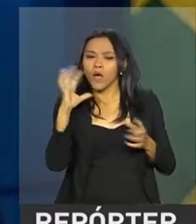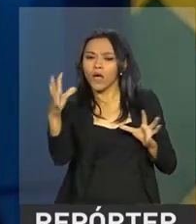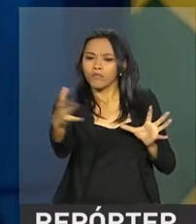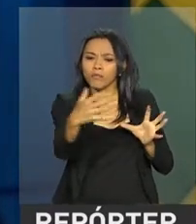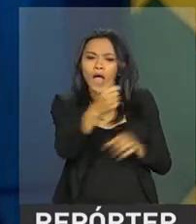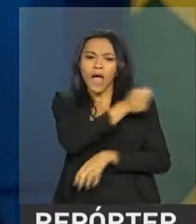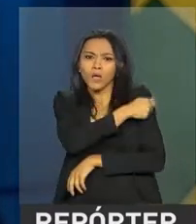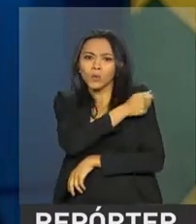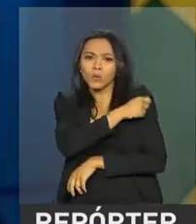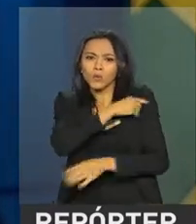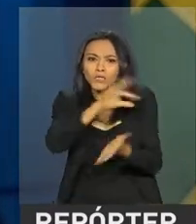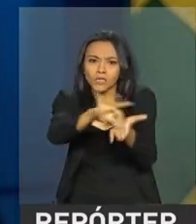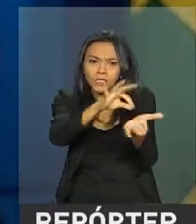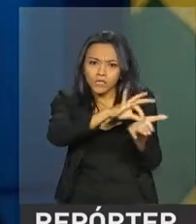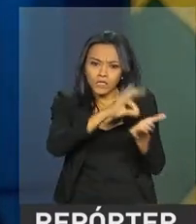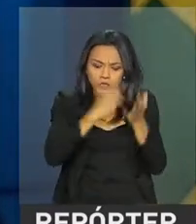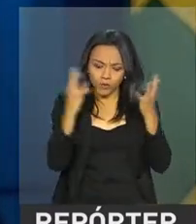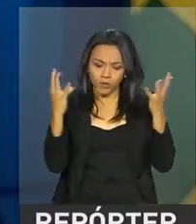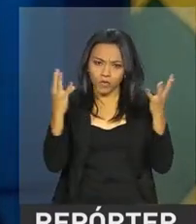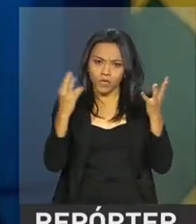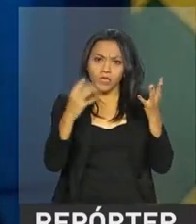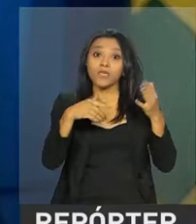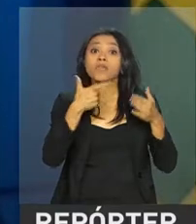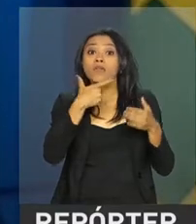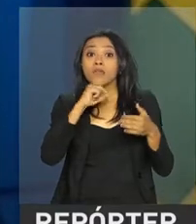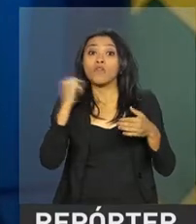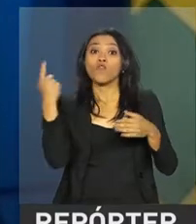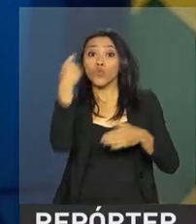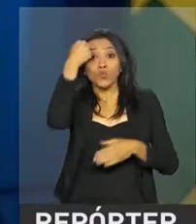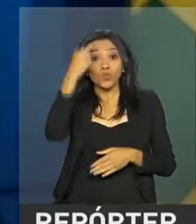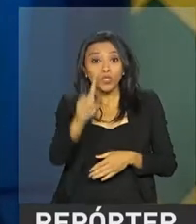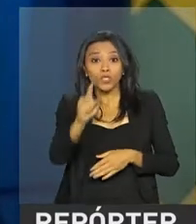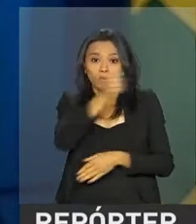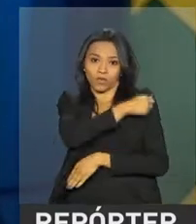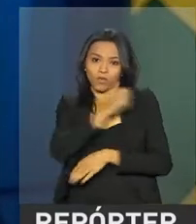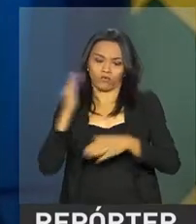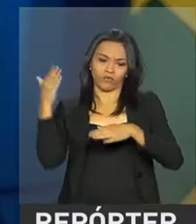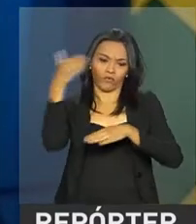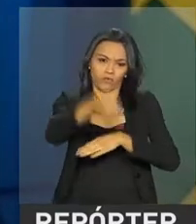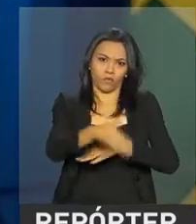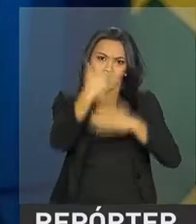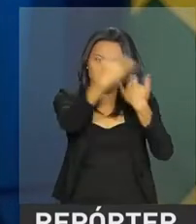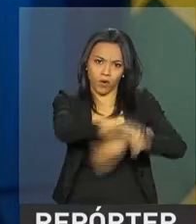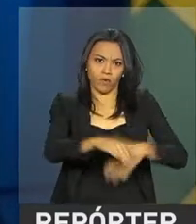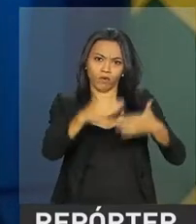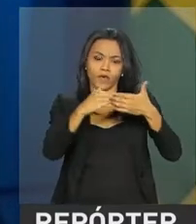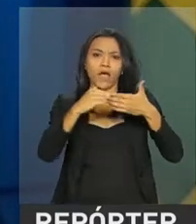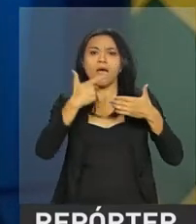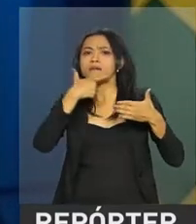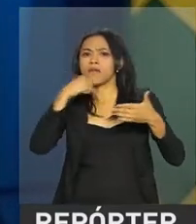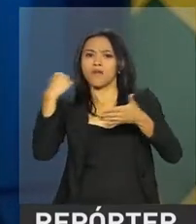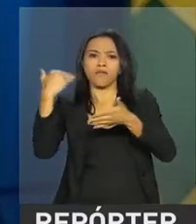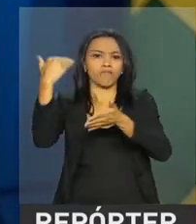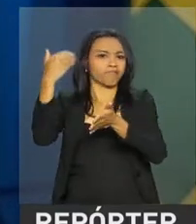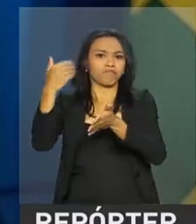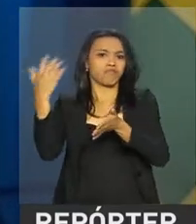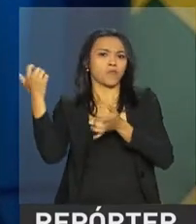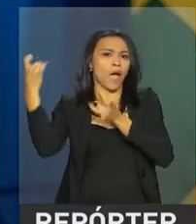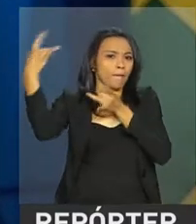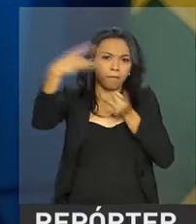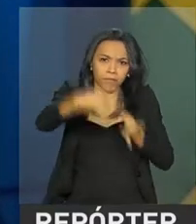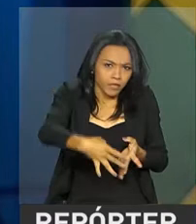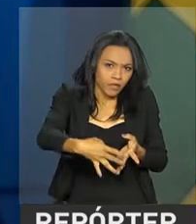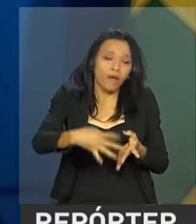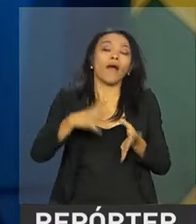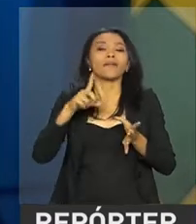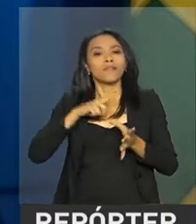alunos inscritos e calcula todos os alunos que foram pelo menos um dia no exame. Subtraindo quem não compareceu nenhum dia, você tem a abstenção